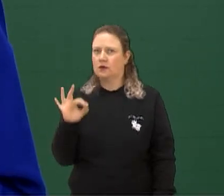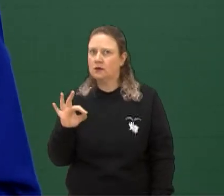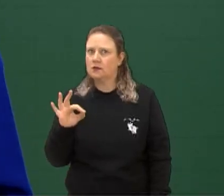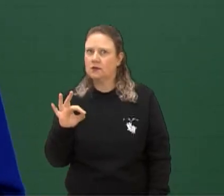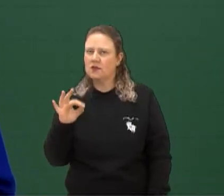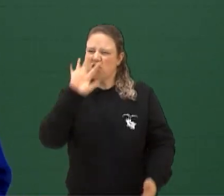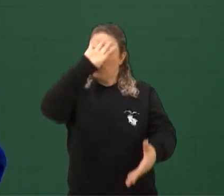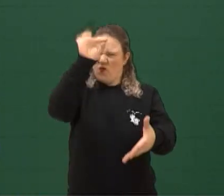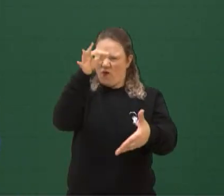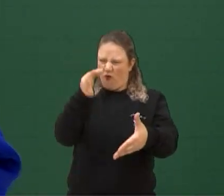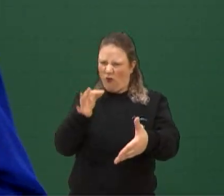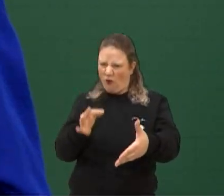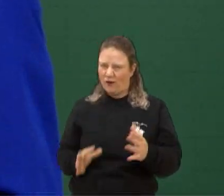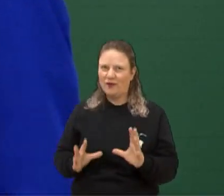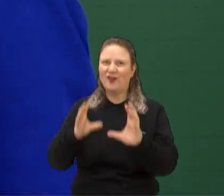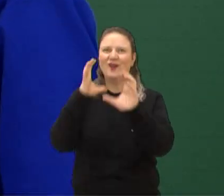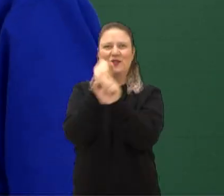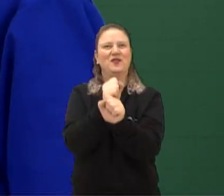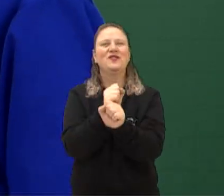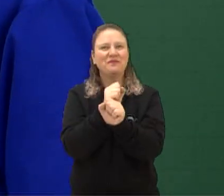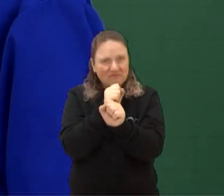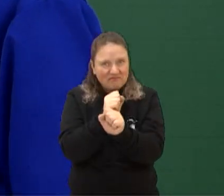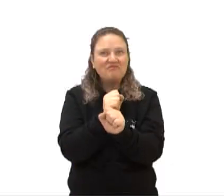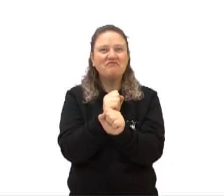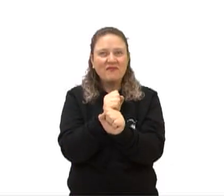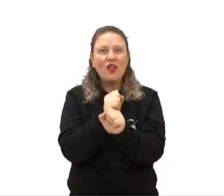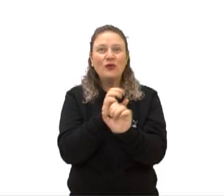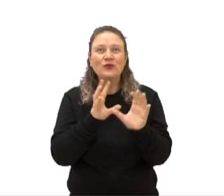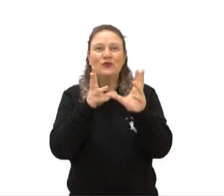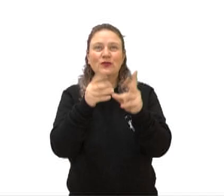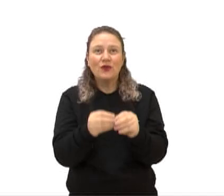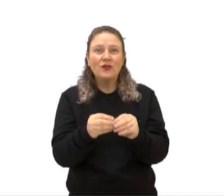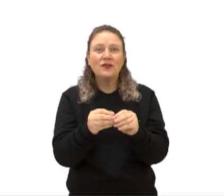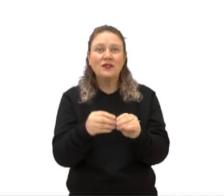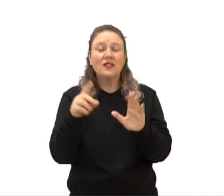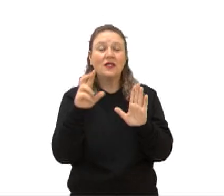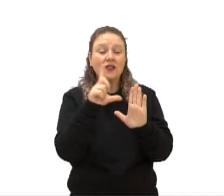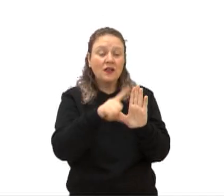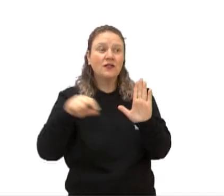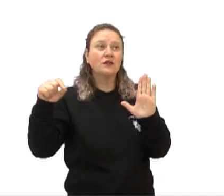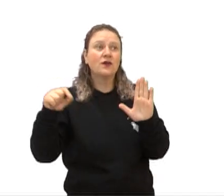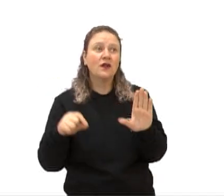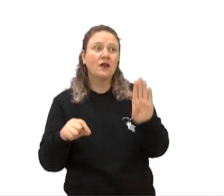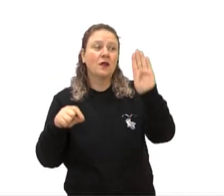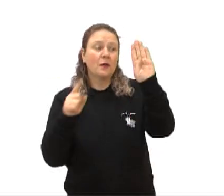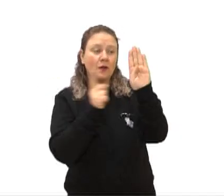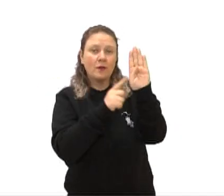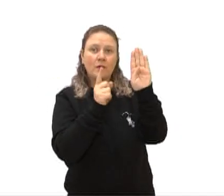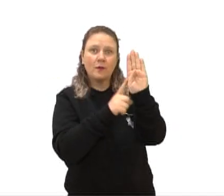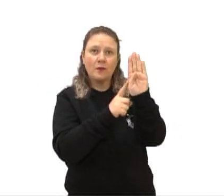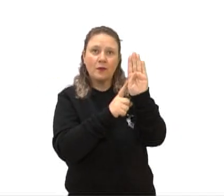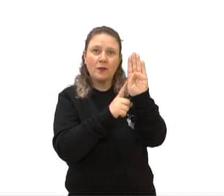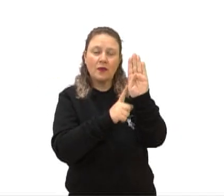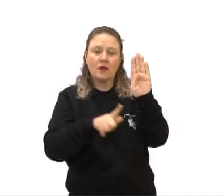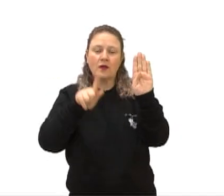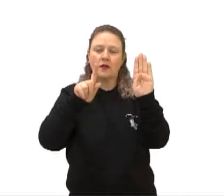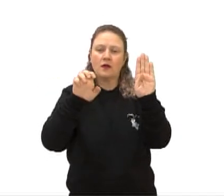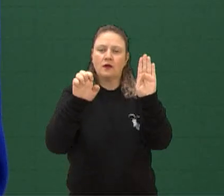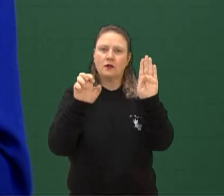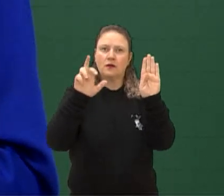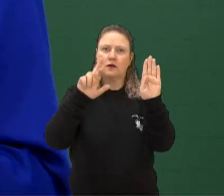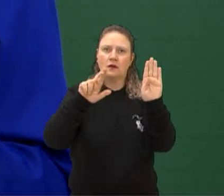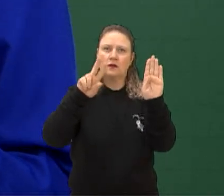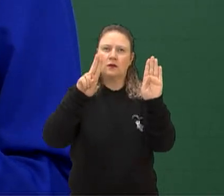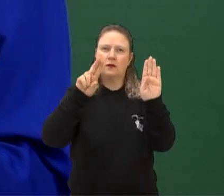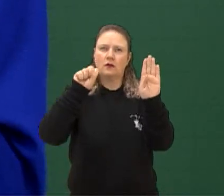79% de acertos, né? Olha onde justamente esse pessoal marcou a letra B, a Gerúsia, justamente aqueles que eram mais